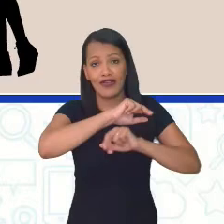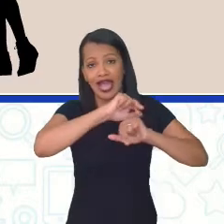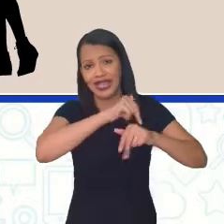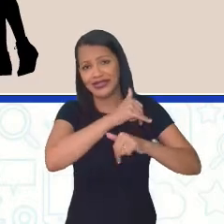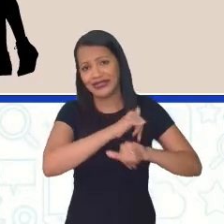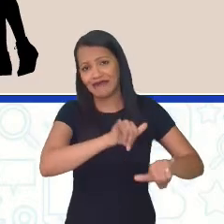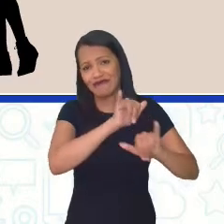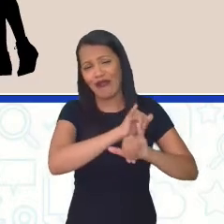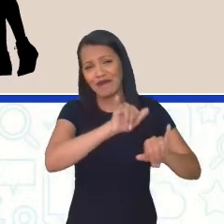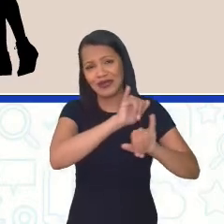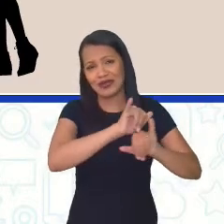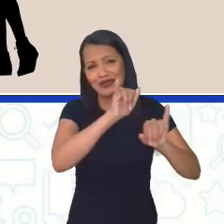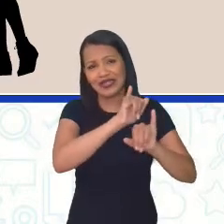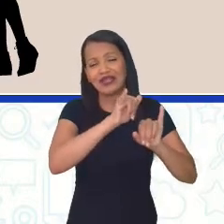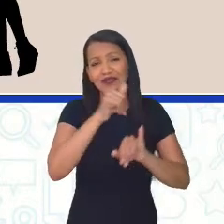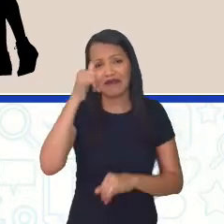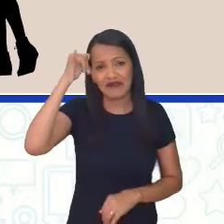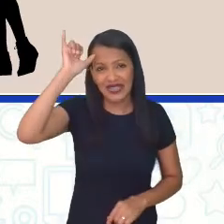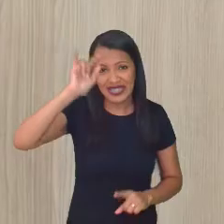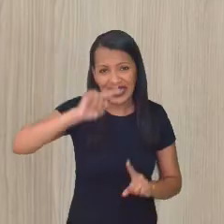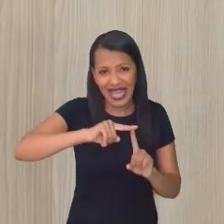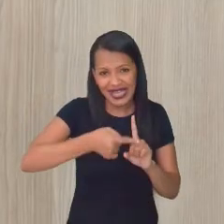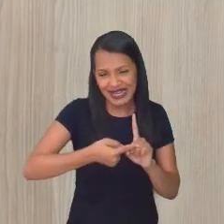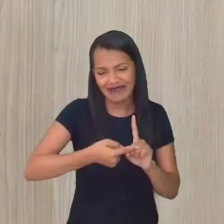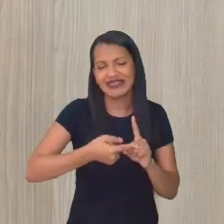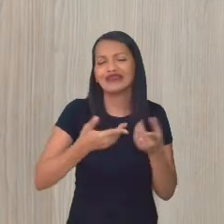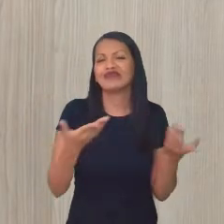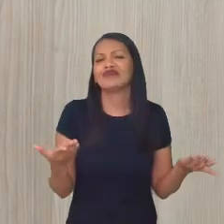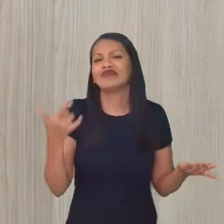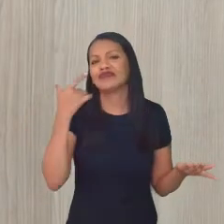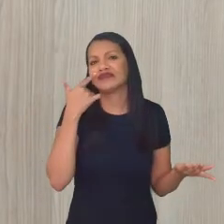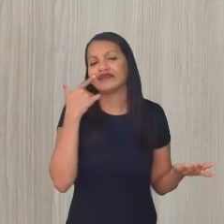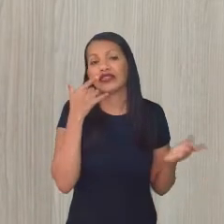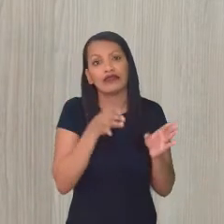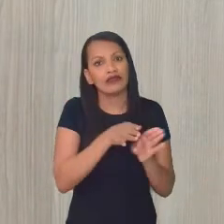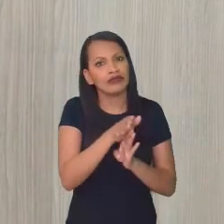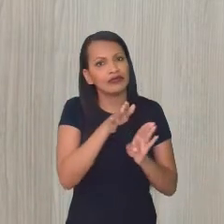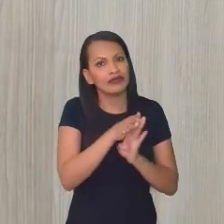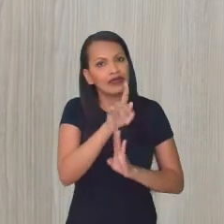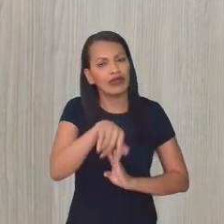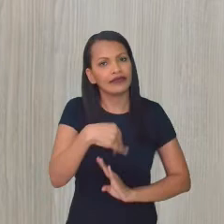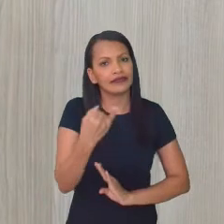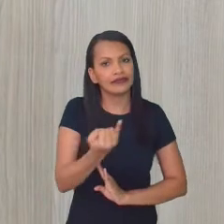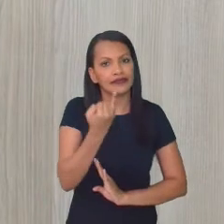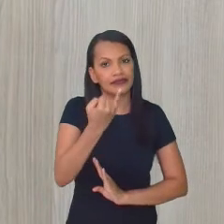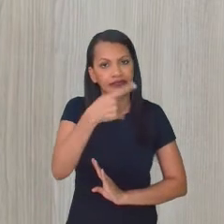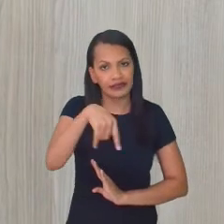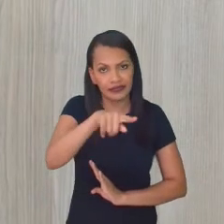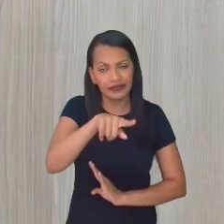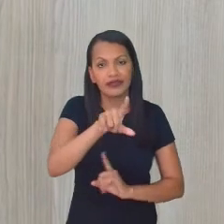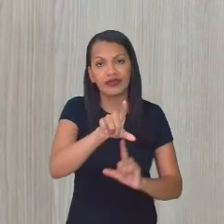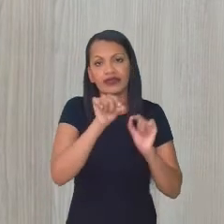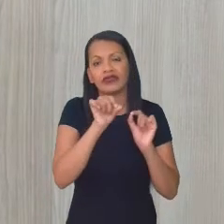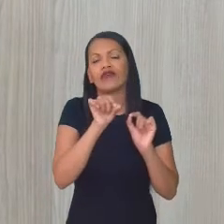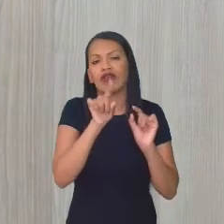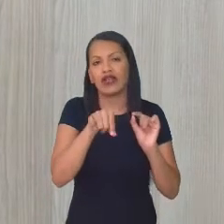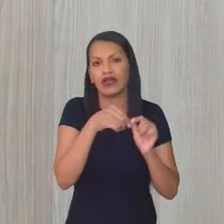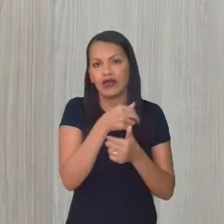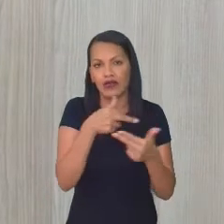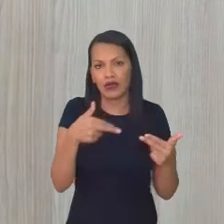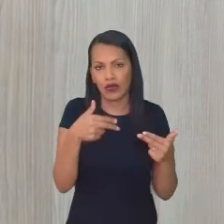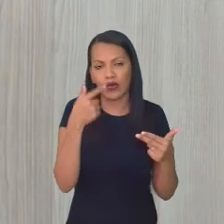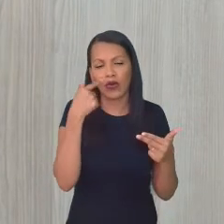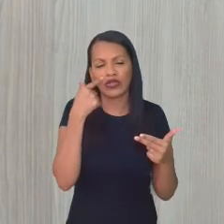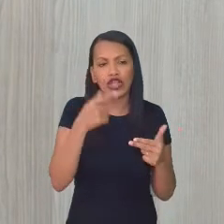em relação aí a todos os cuidados. E aí, diante das orientações, é importante que a opção de vocês tem que ser junto